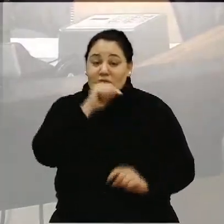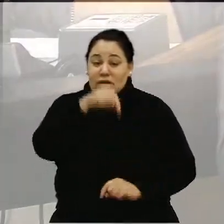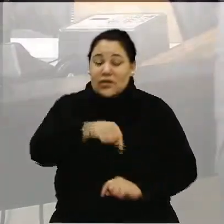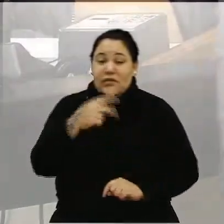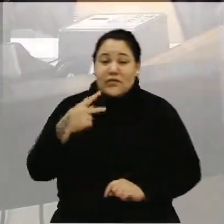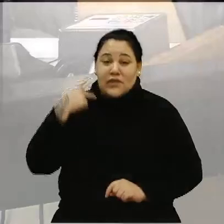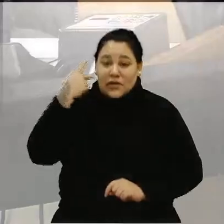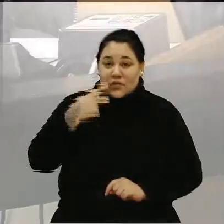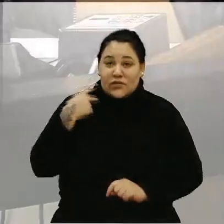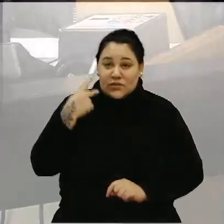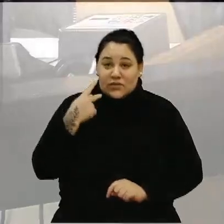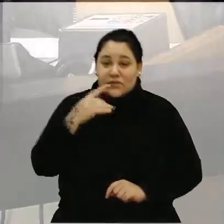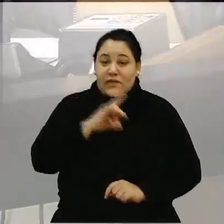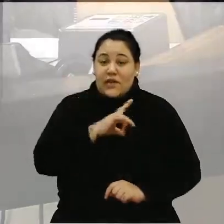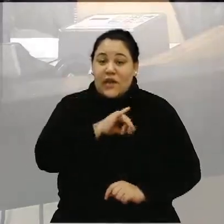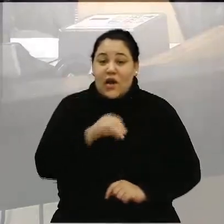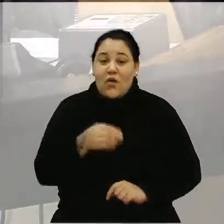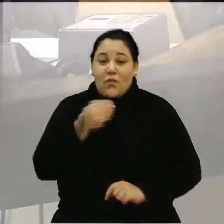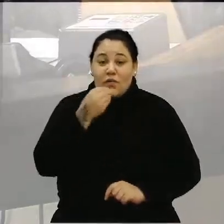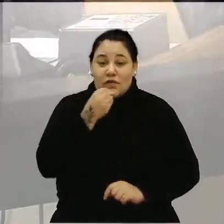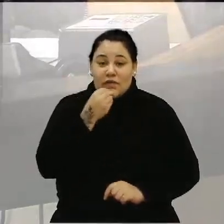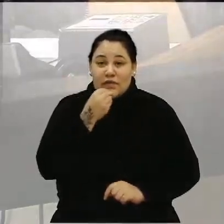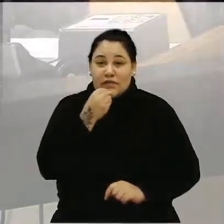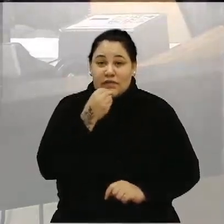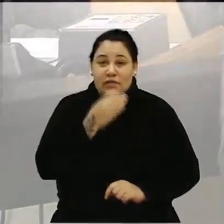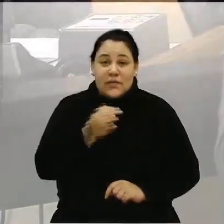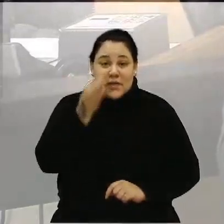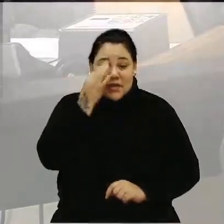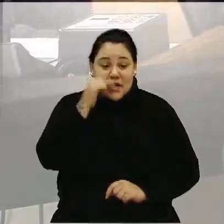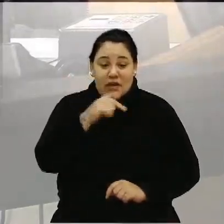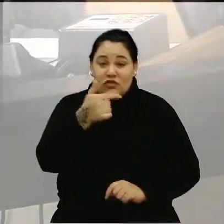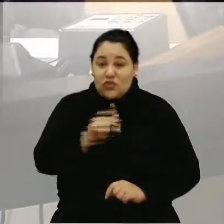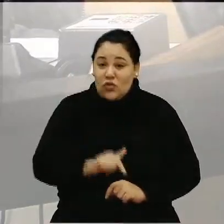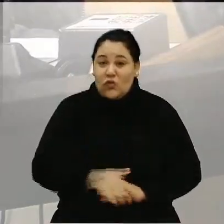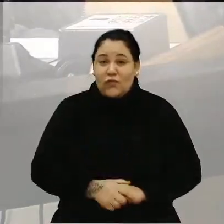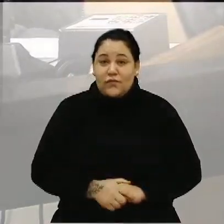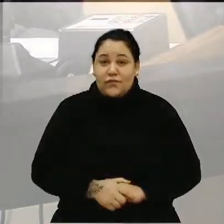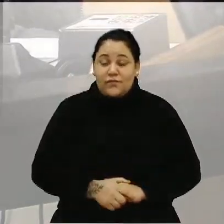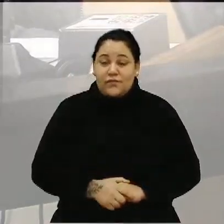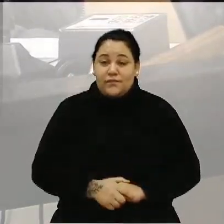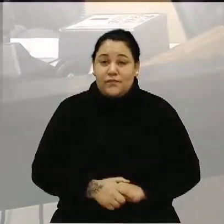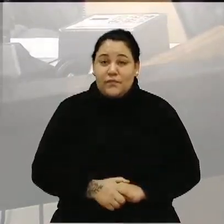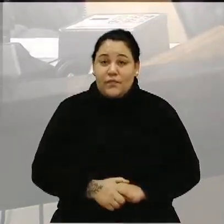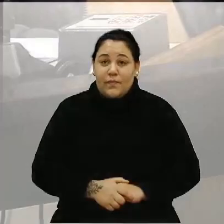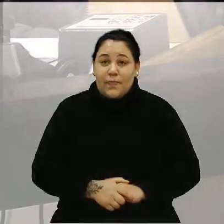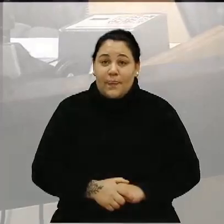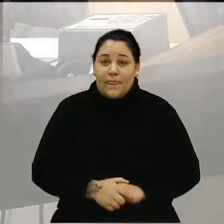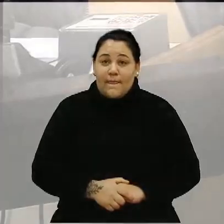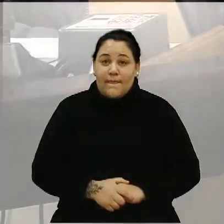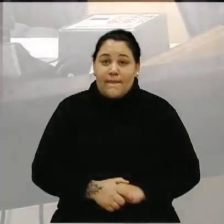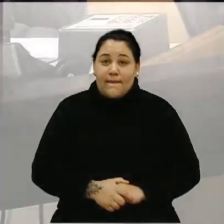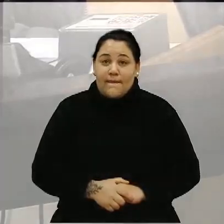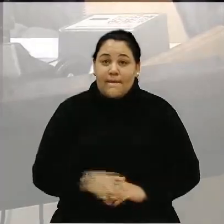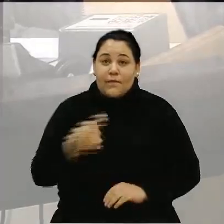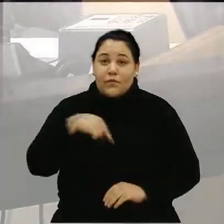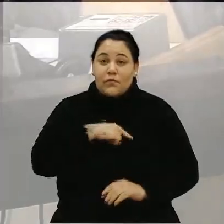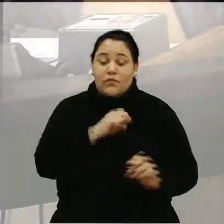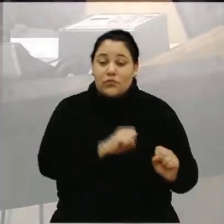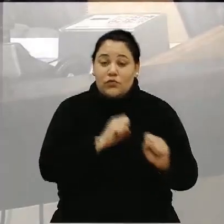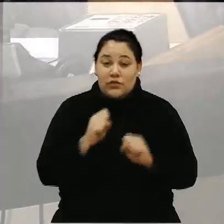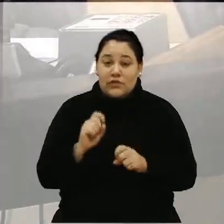que aqueles que terão a oportunidade de estarem aqui novamente e os novos que estarão, da gente poder fazer de